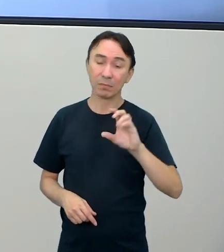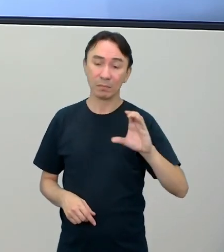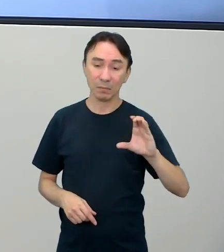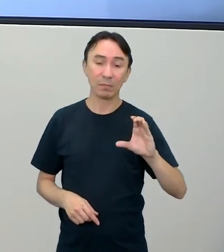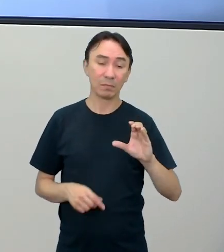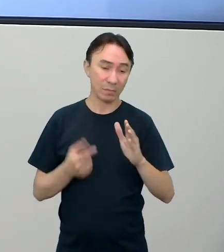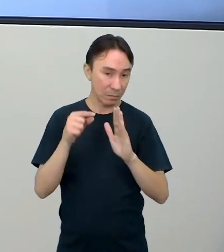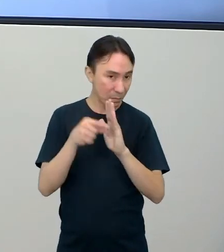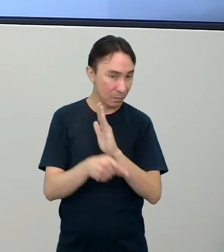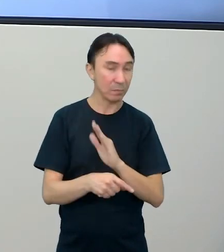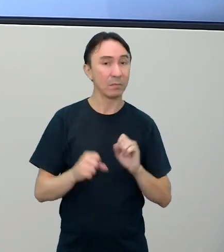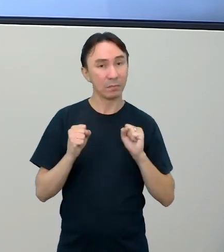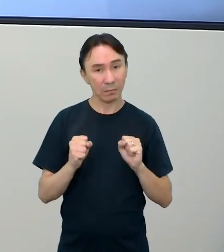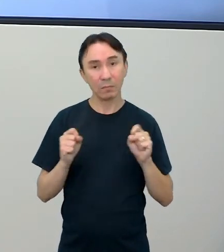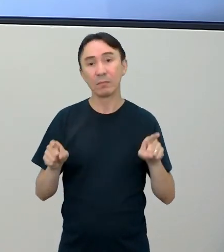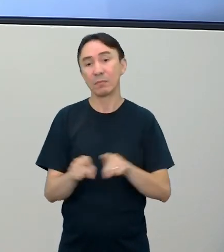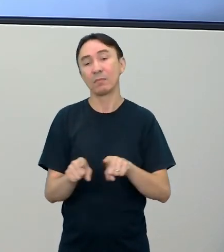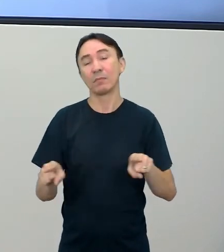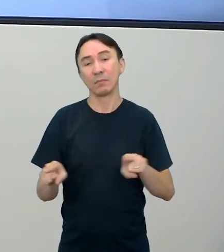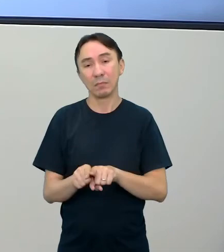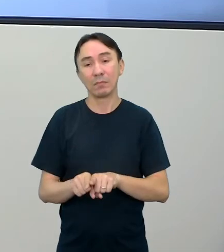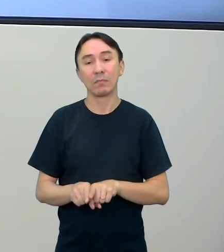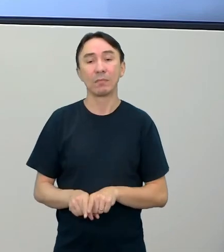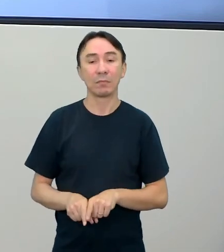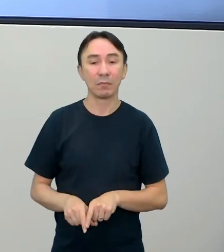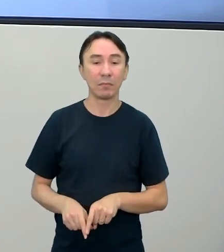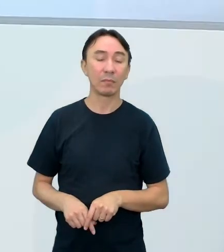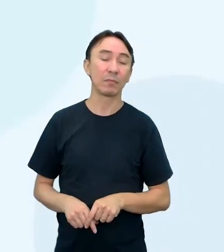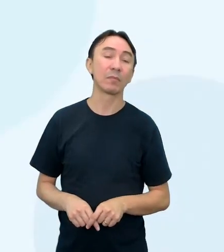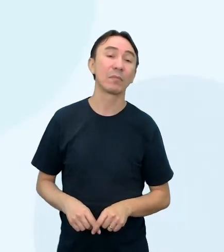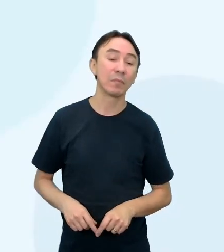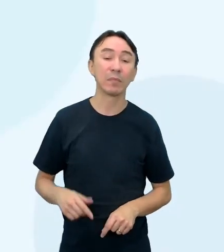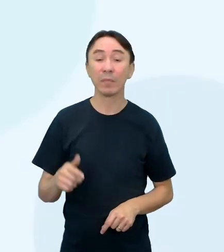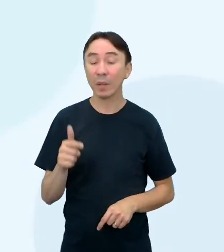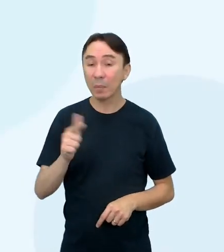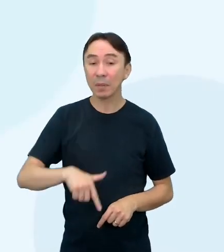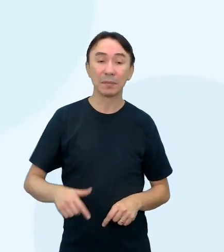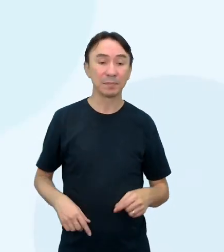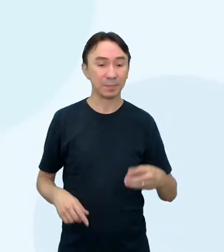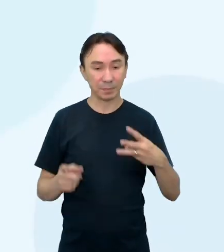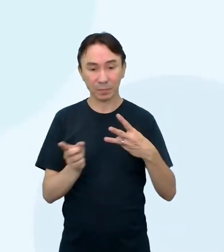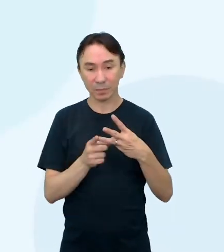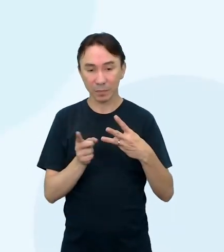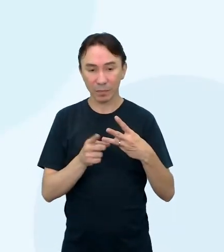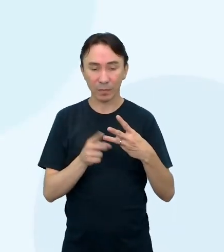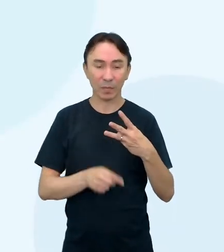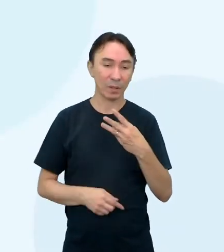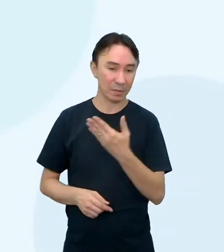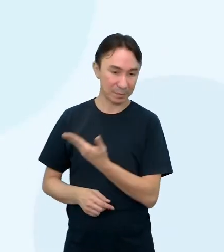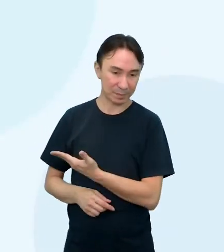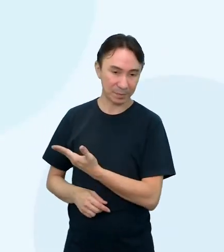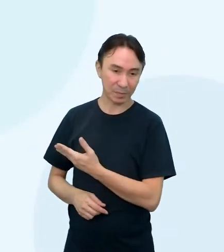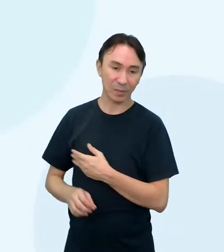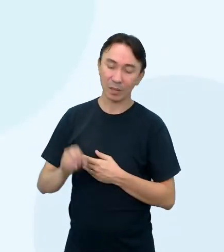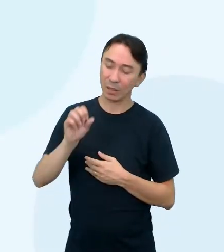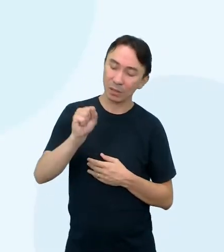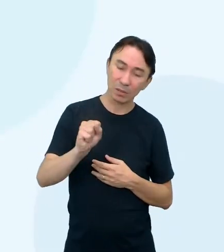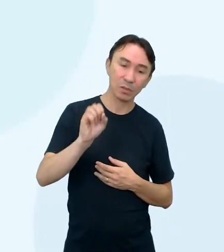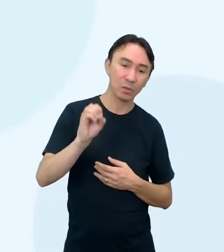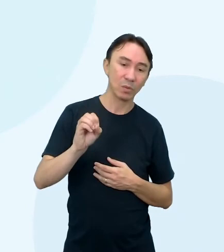curriculares. Outra coisa importante é justamente a solubilidade. Então, quando a gente fala de sais minerais,